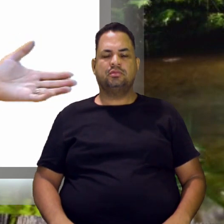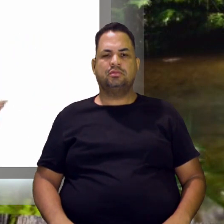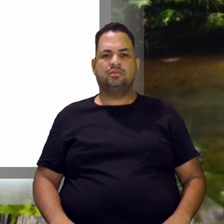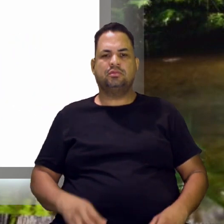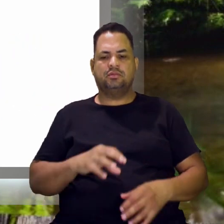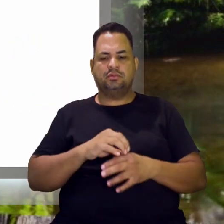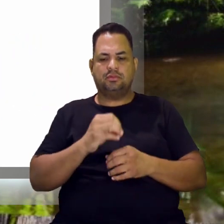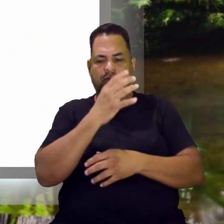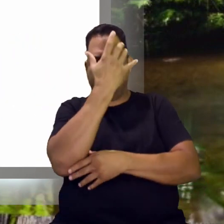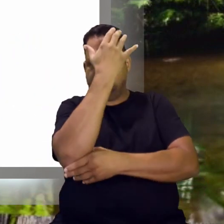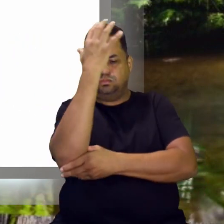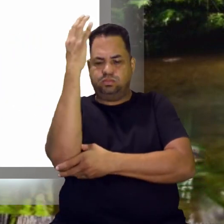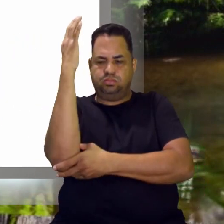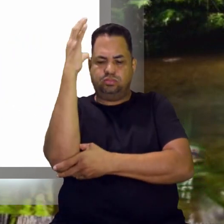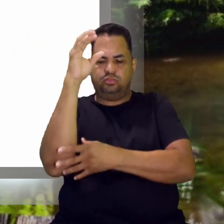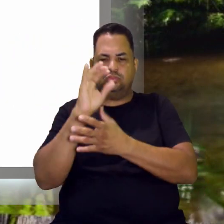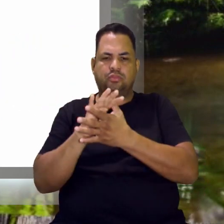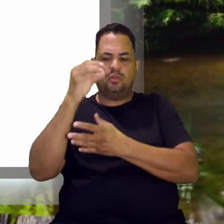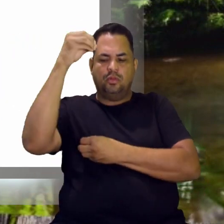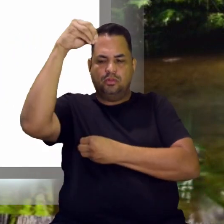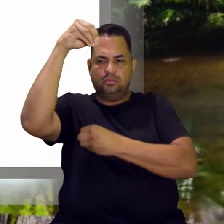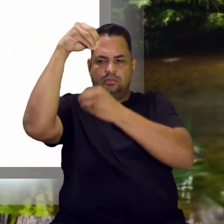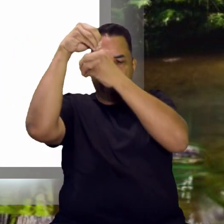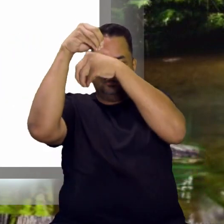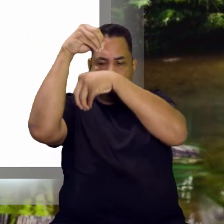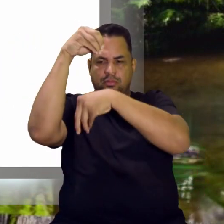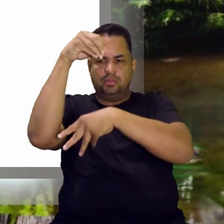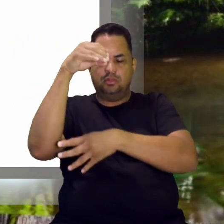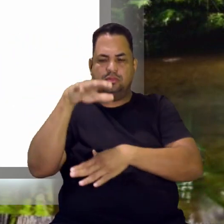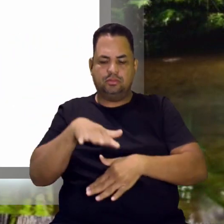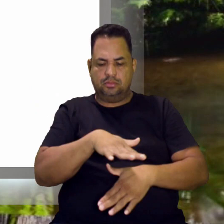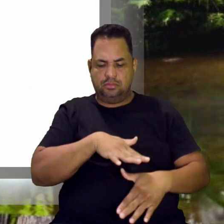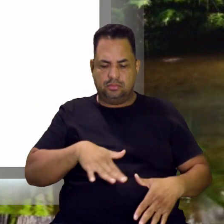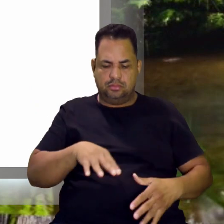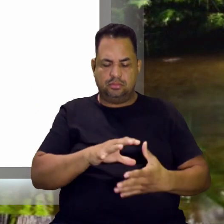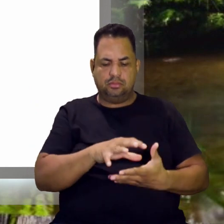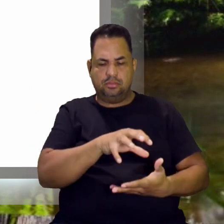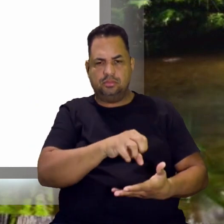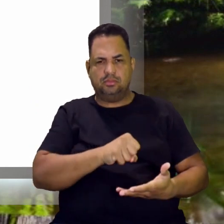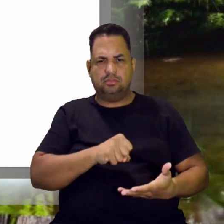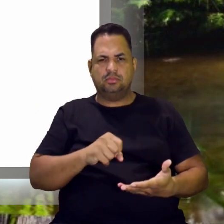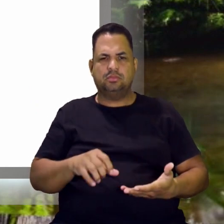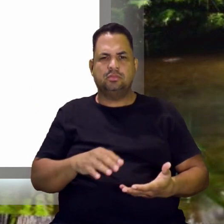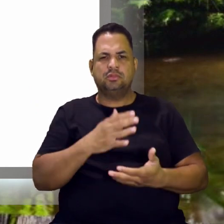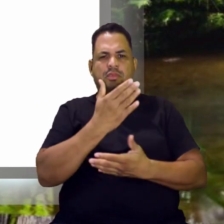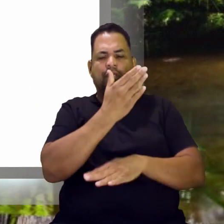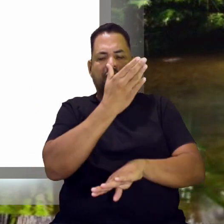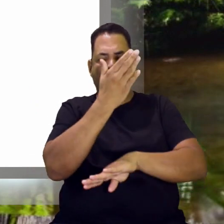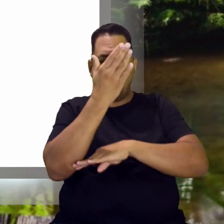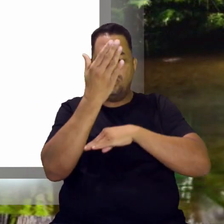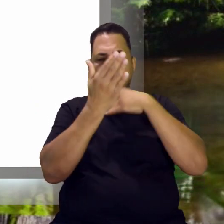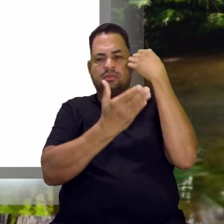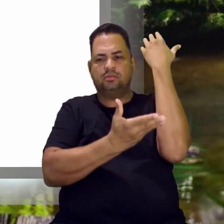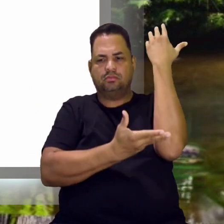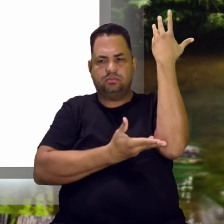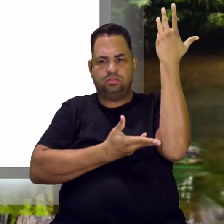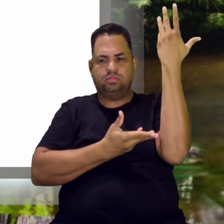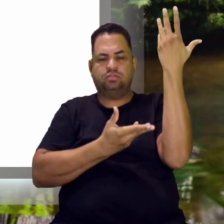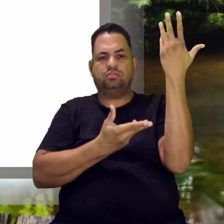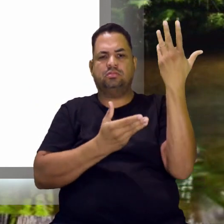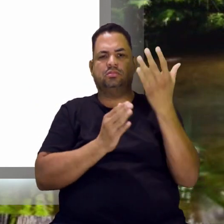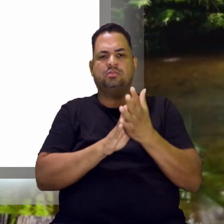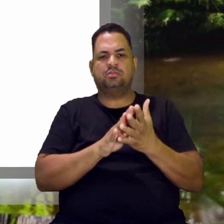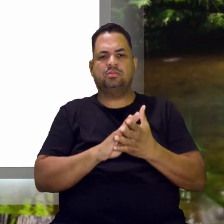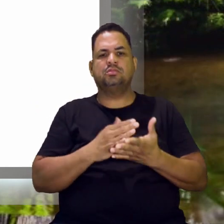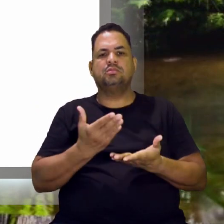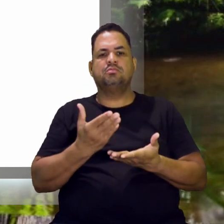várias castanheiras que tem ali naquele local. Você está tirando, você está mexendo no hábitat